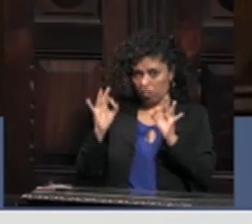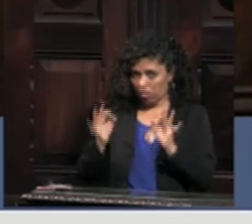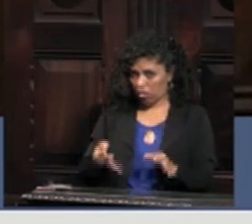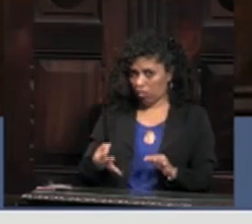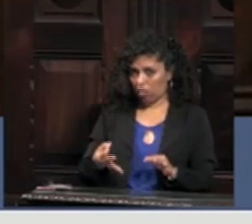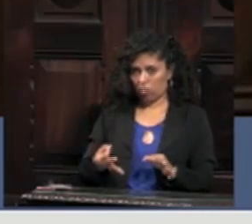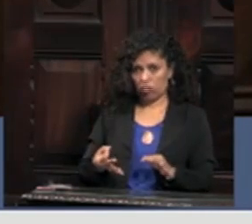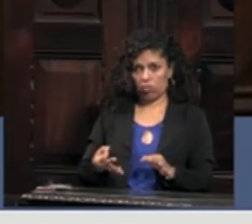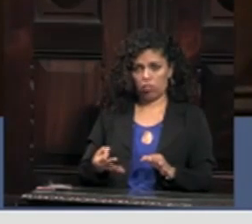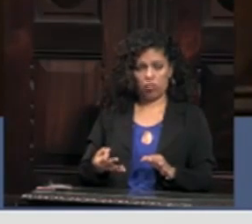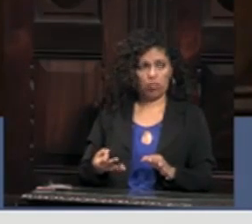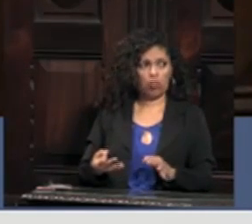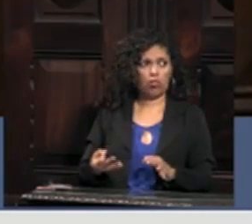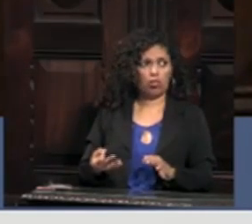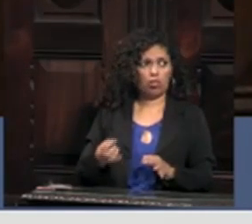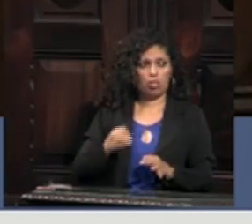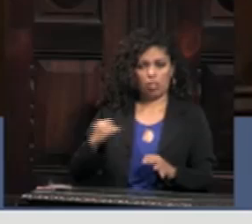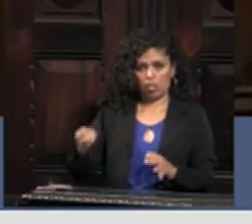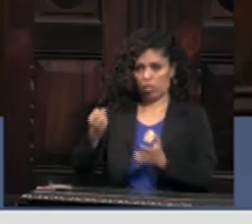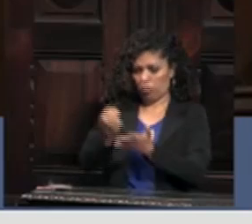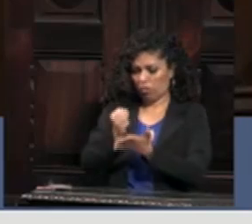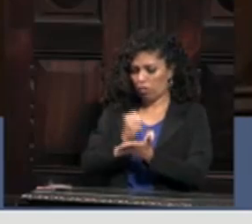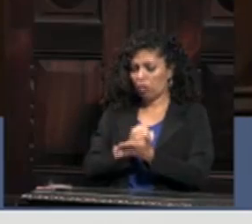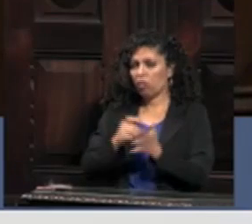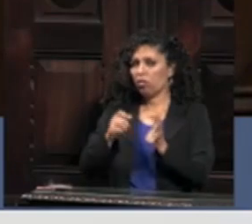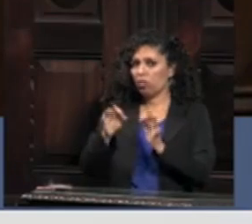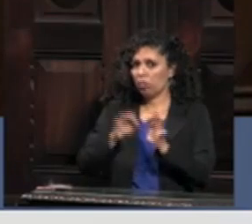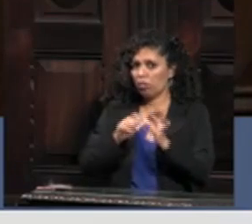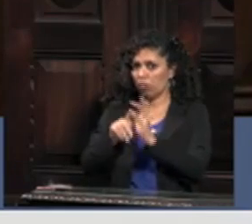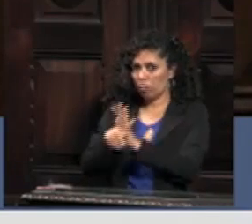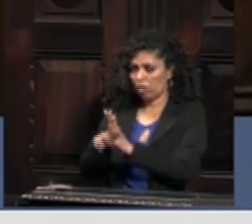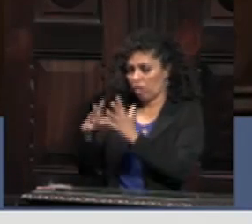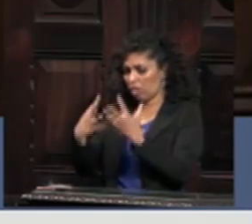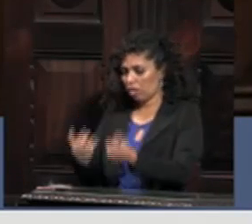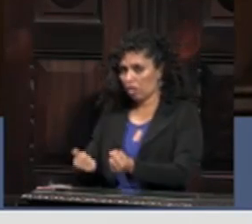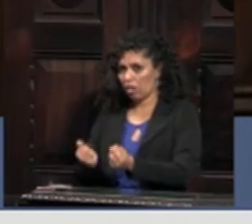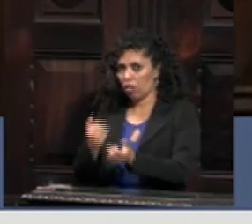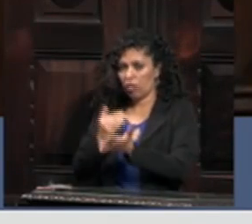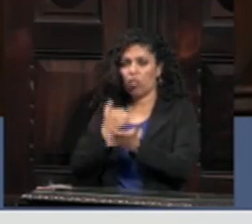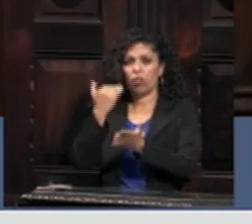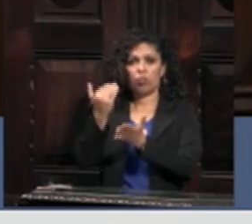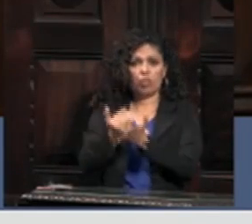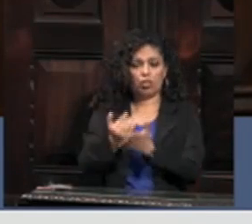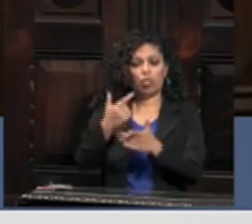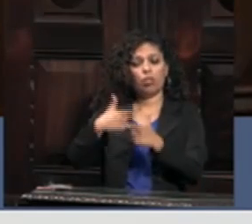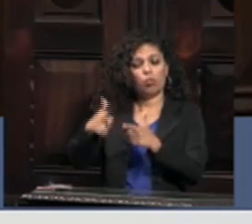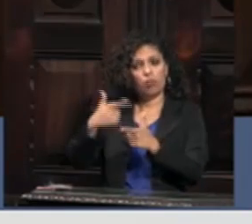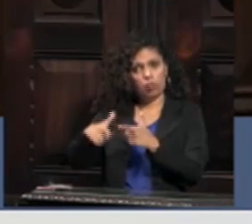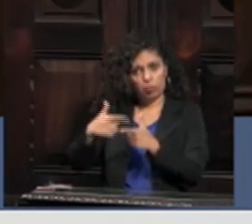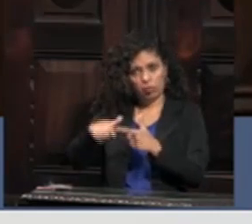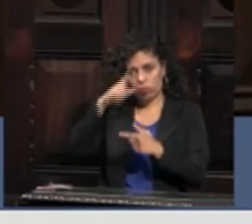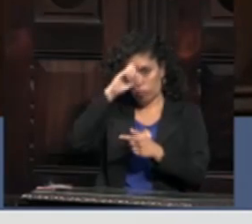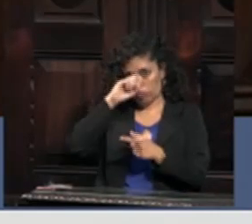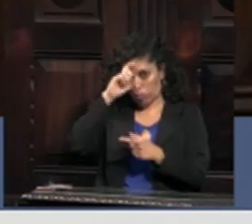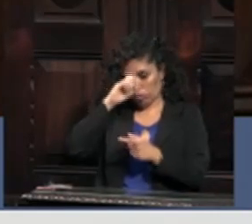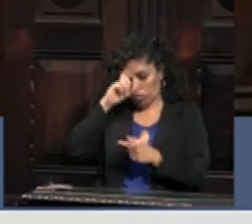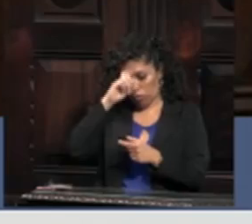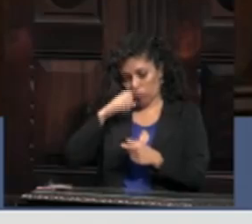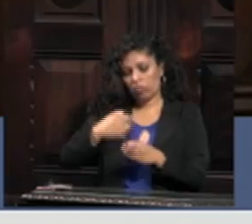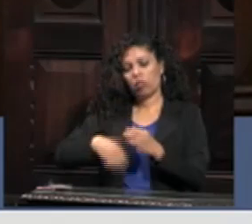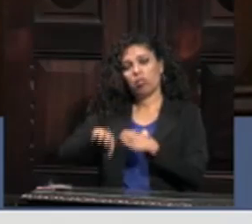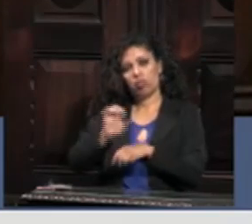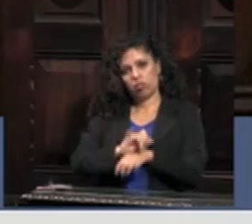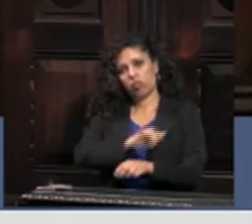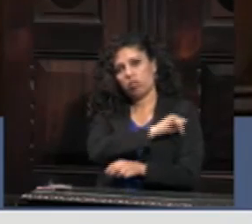segurança, se aprovado esse projeto, vai aumentar as mazelas do Serviço